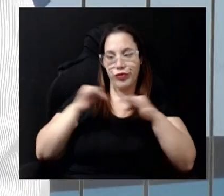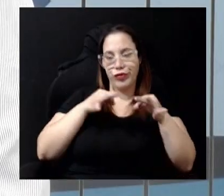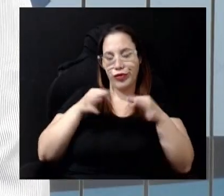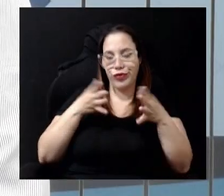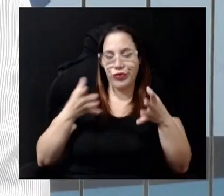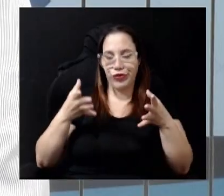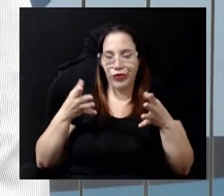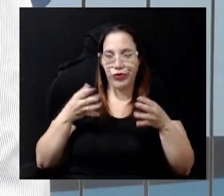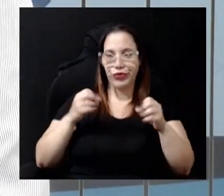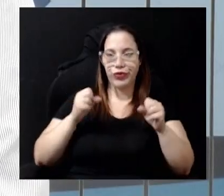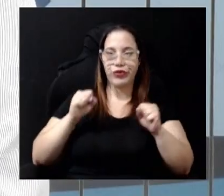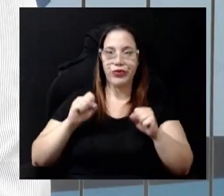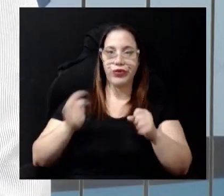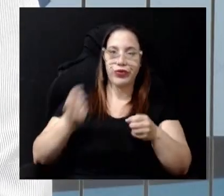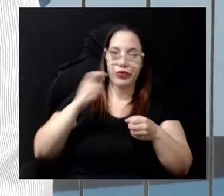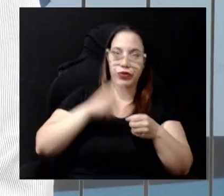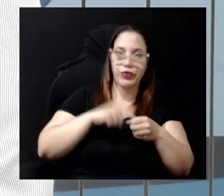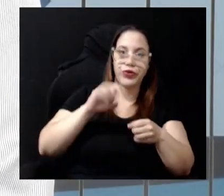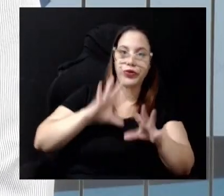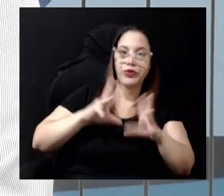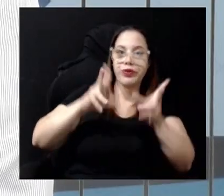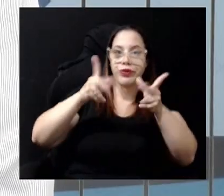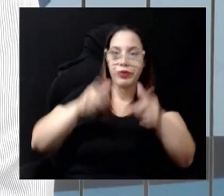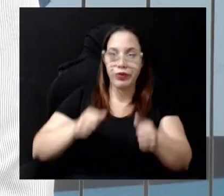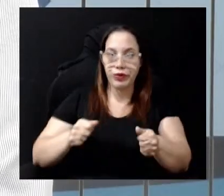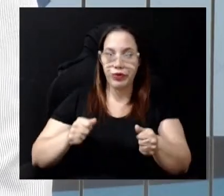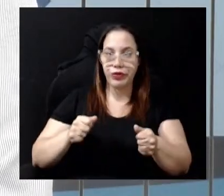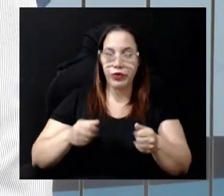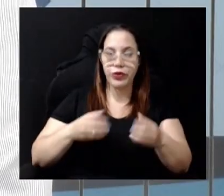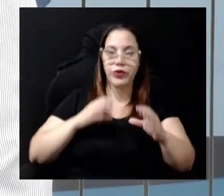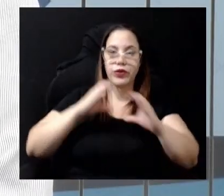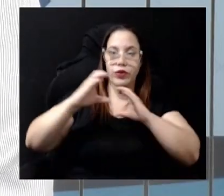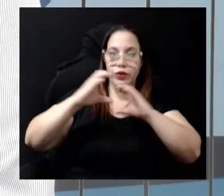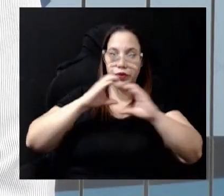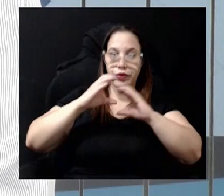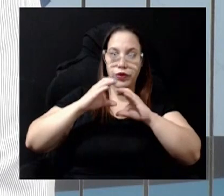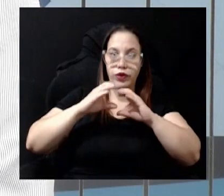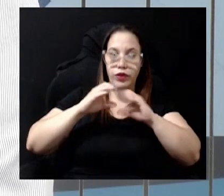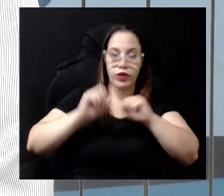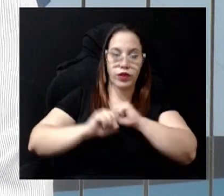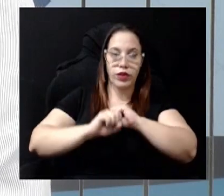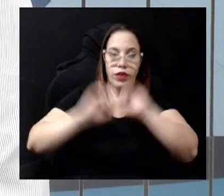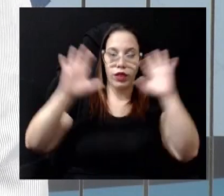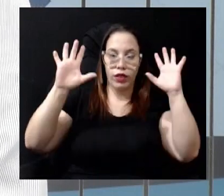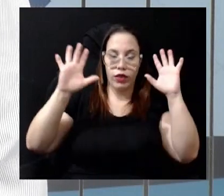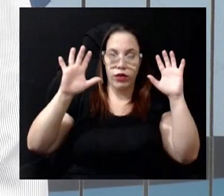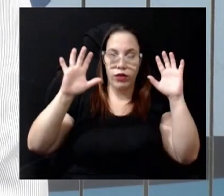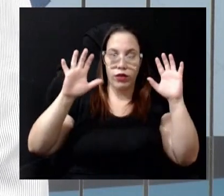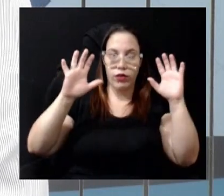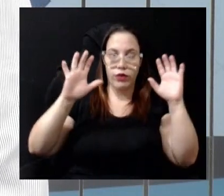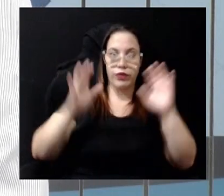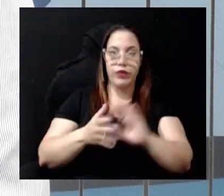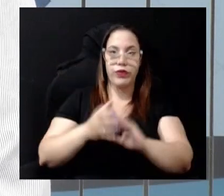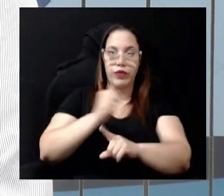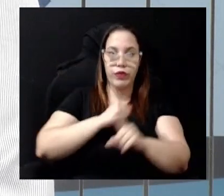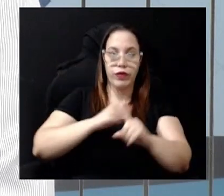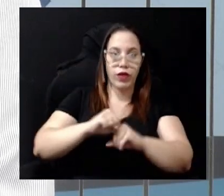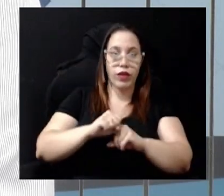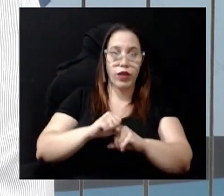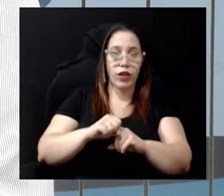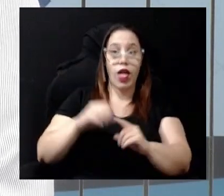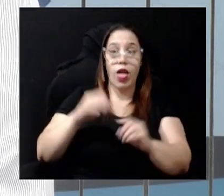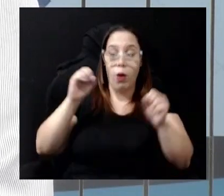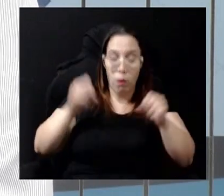restabelecido. Sobretudo de comunicação, de transparência clara, de modo que a sociedade não seja pega de surpresa.